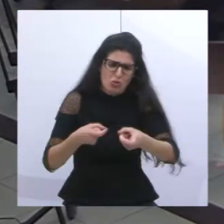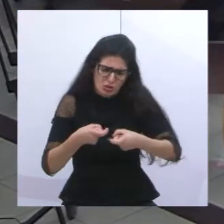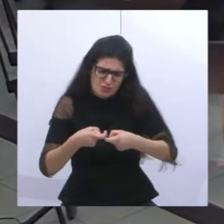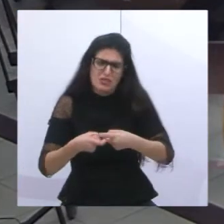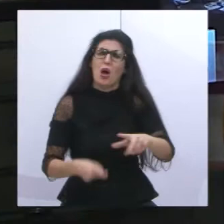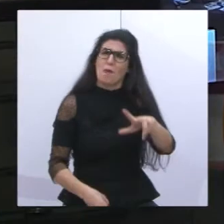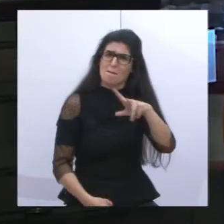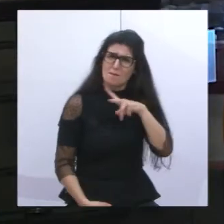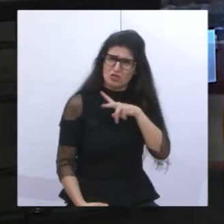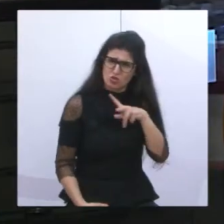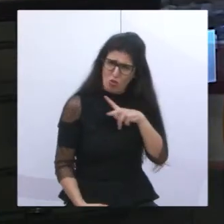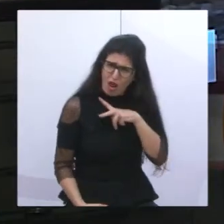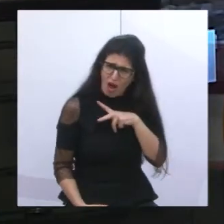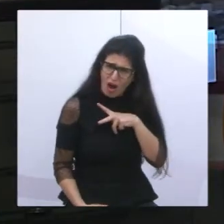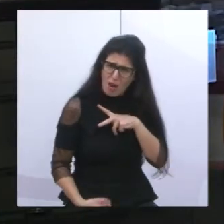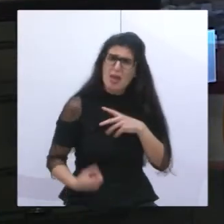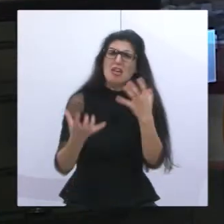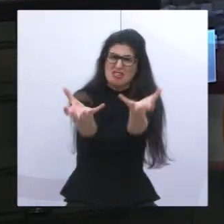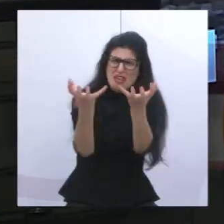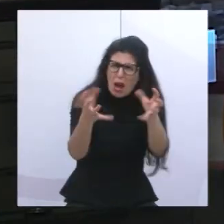O veto continua em discussão.